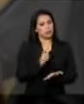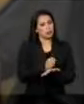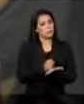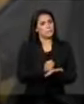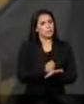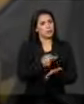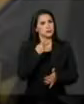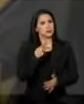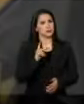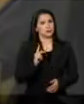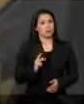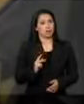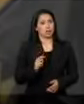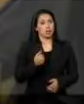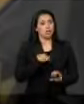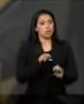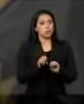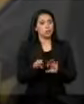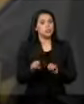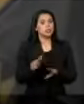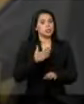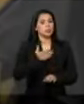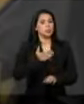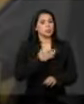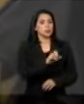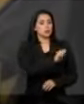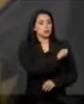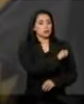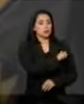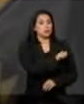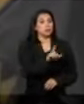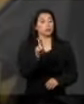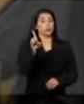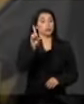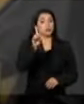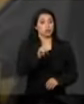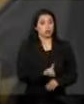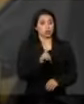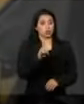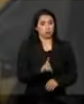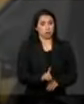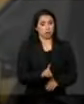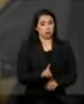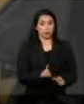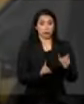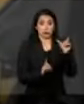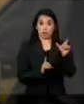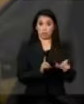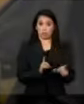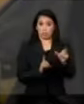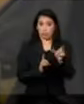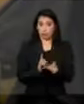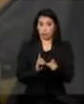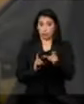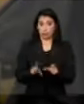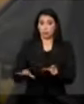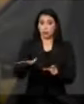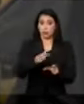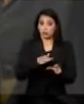dizendo, ensinei aos meus alunos que os direitos e as garantias individuais e coletivas